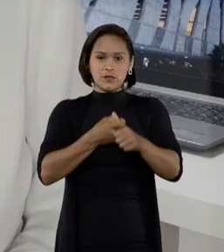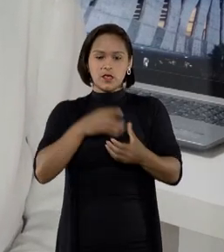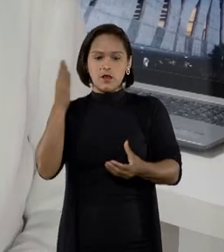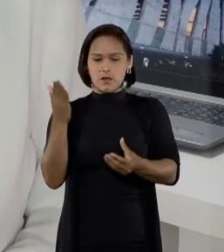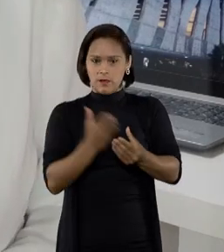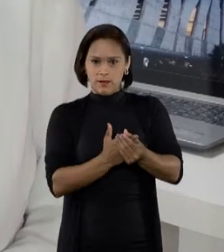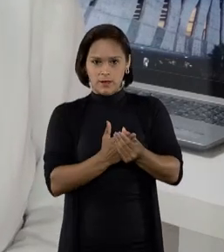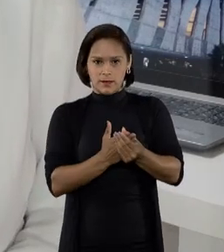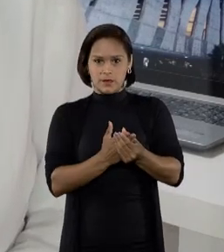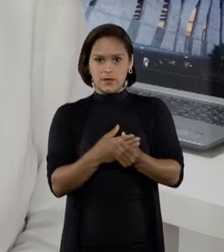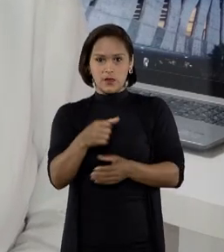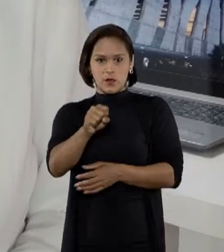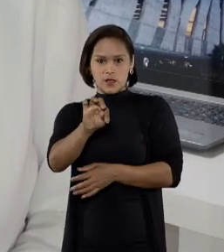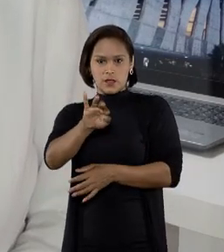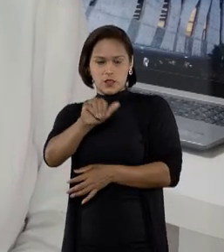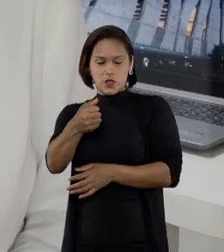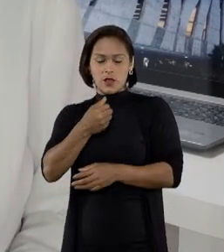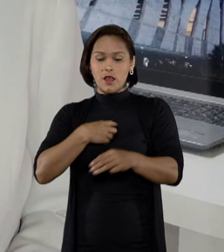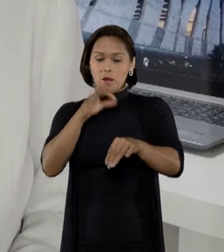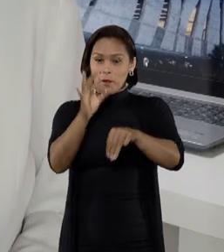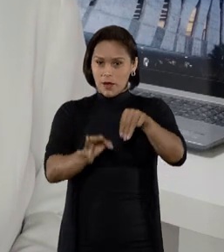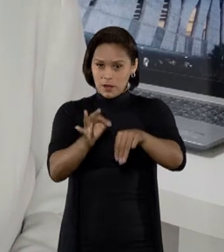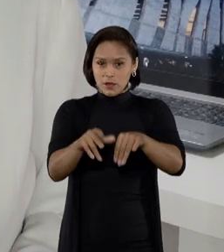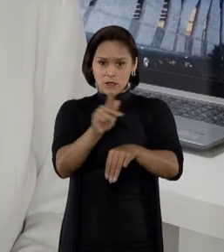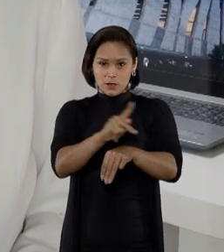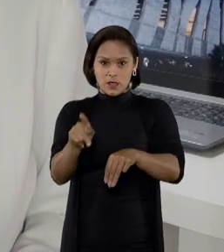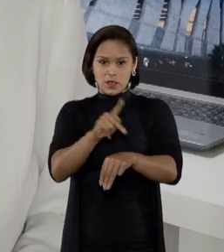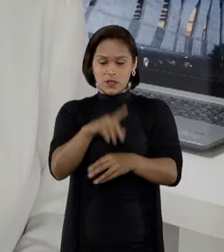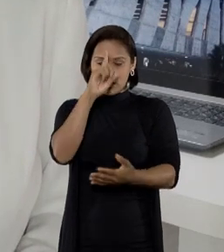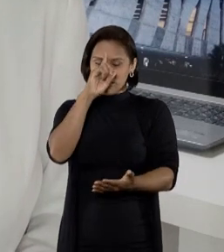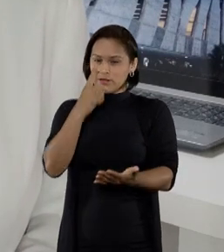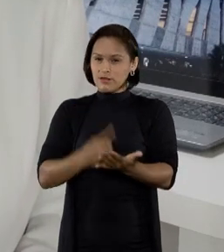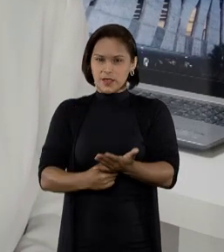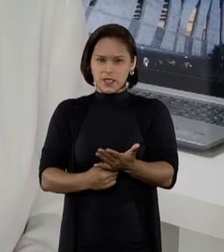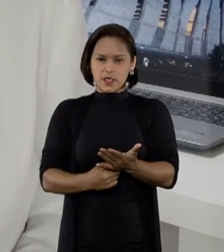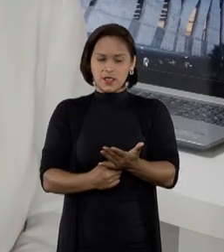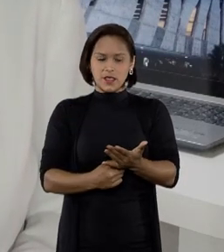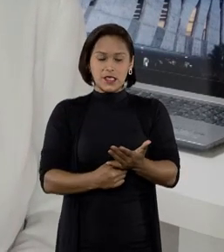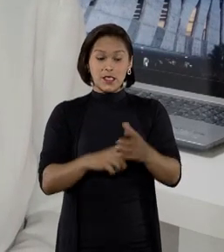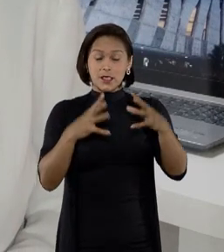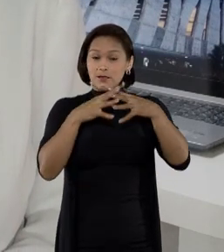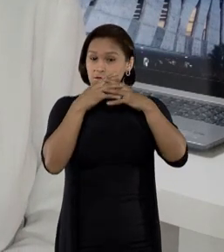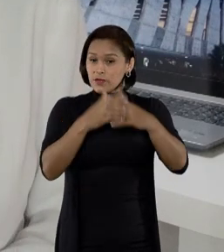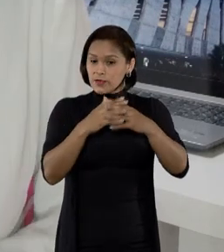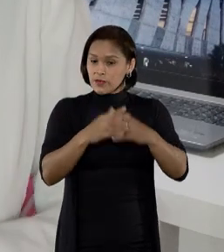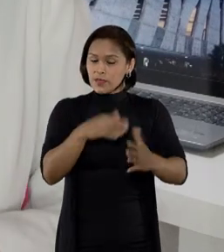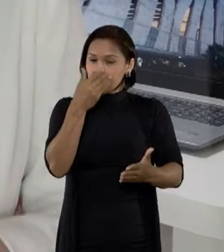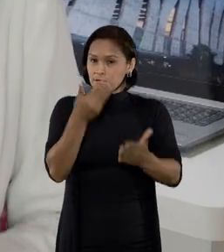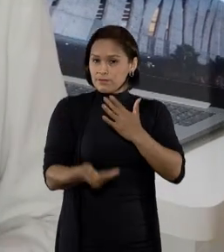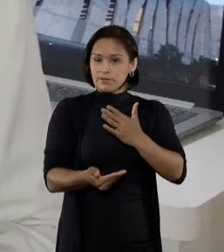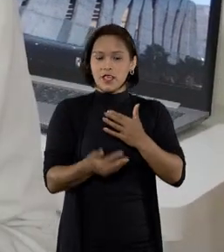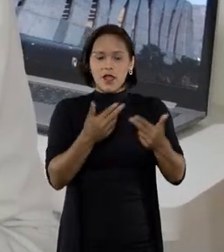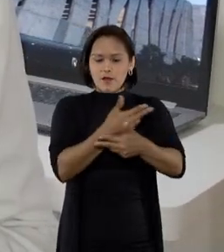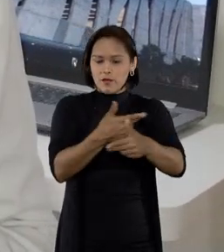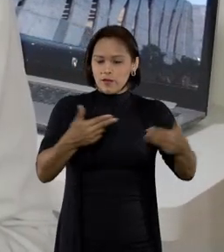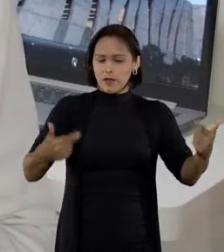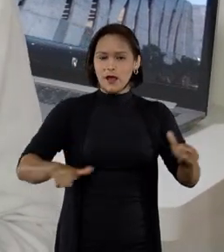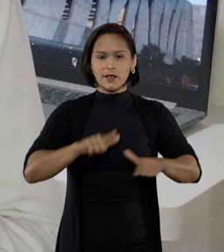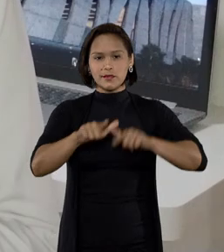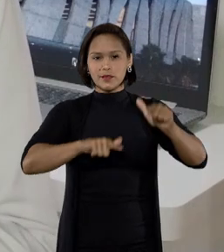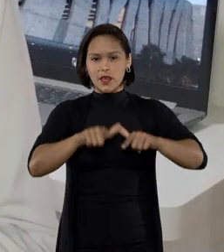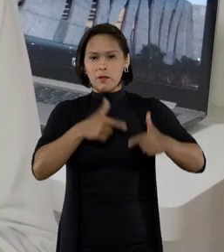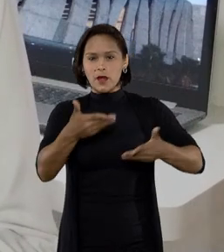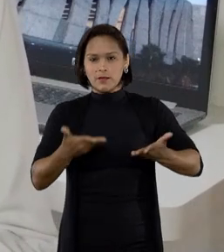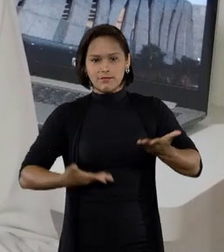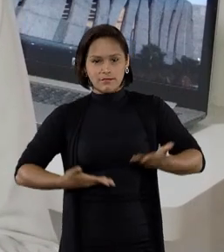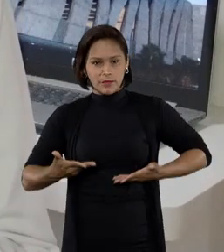STJ. Para o ministro Humberto Martins, a decisão do TJ de Minas acarretaria a falência da prestação de diversos serviços públicos,